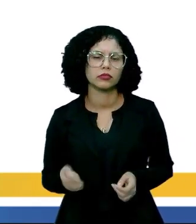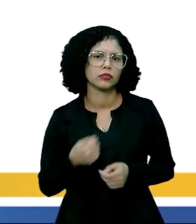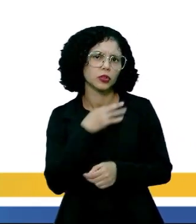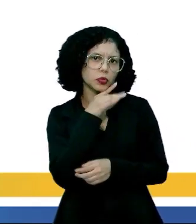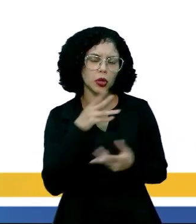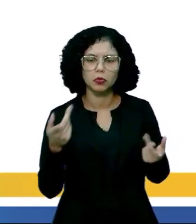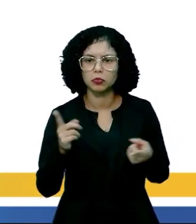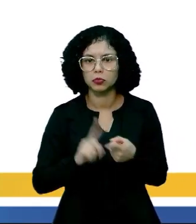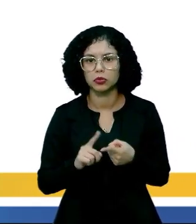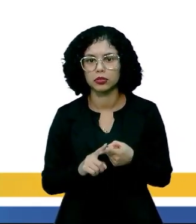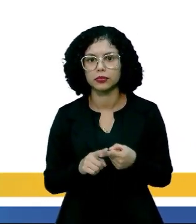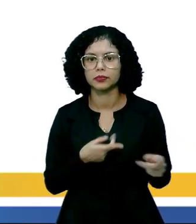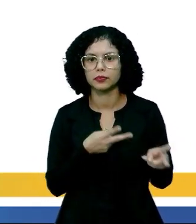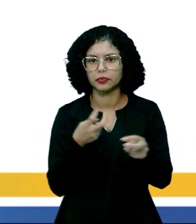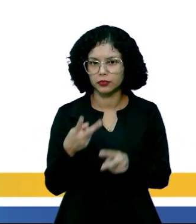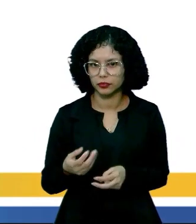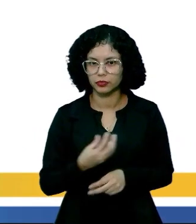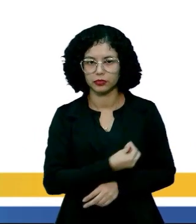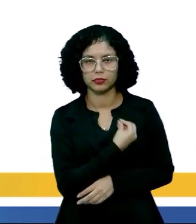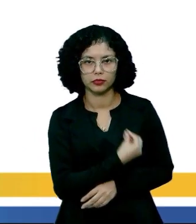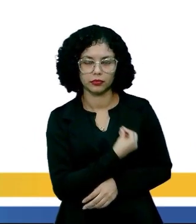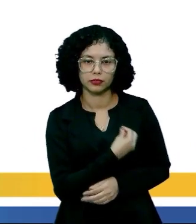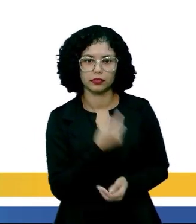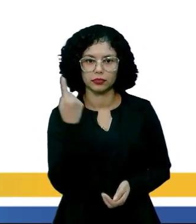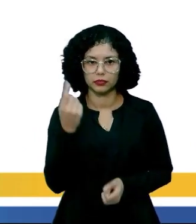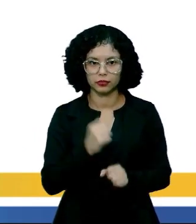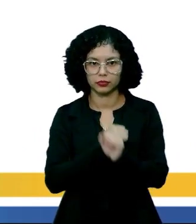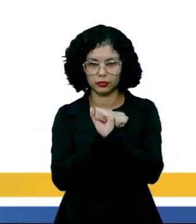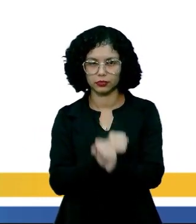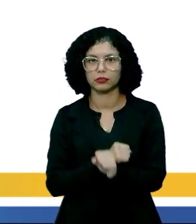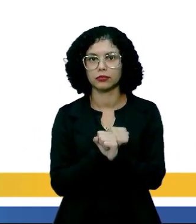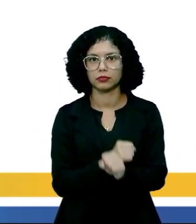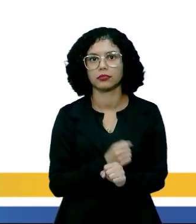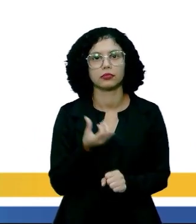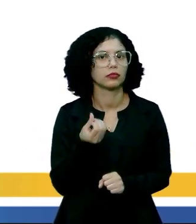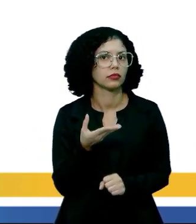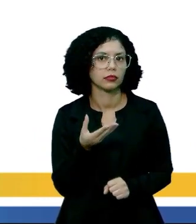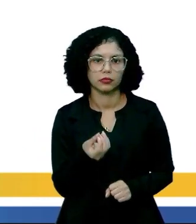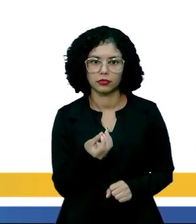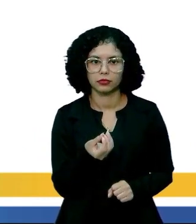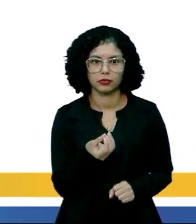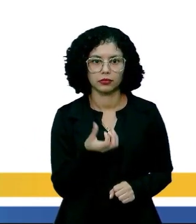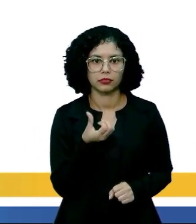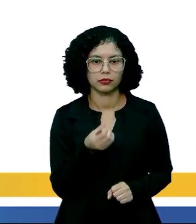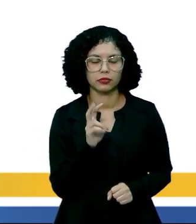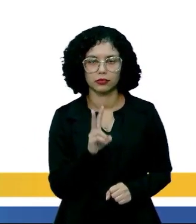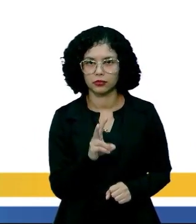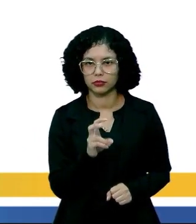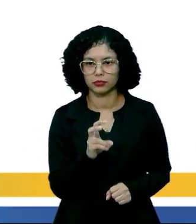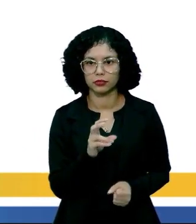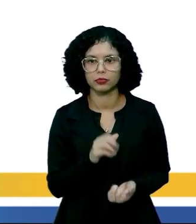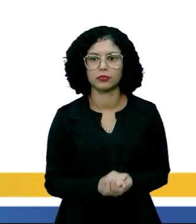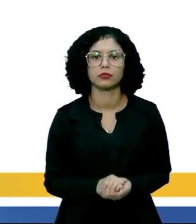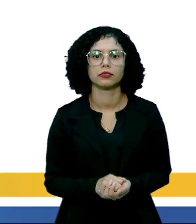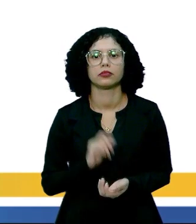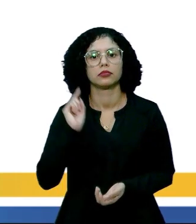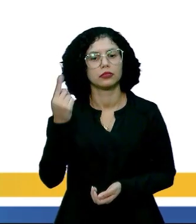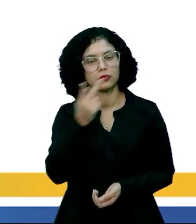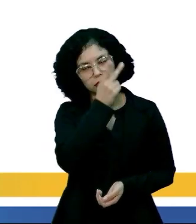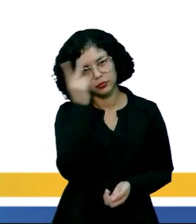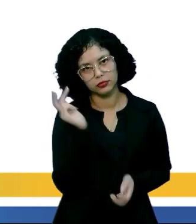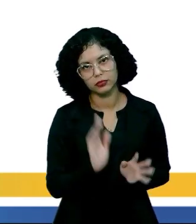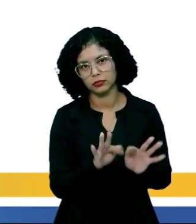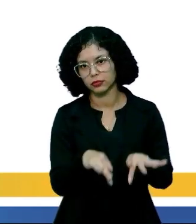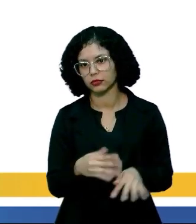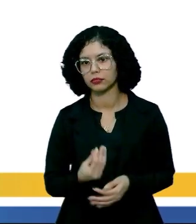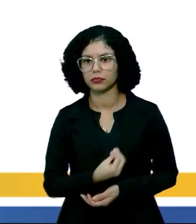praticamente inúteis? Porque a expectativa de vida, gente, de um escravo não era de 65 anos, não era de 60 anos. Então, aquela pessoa já